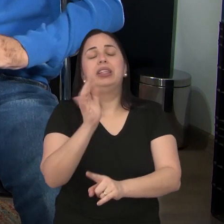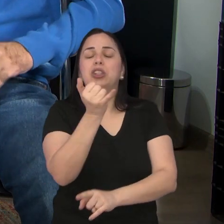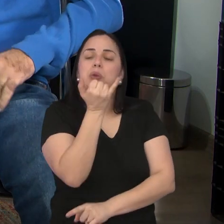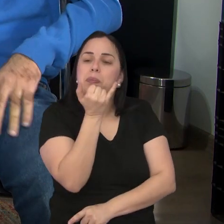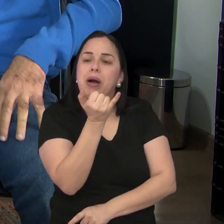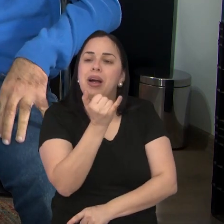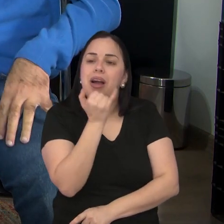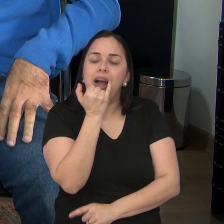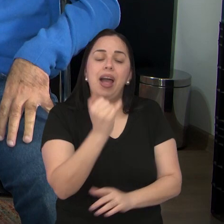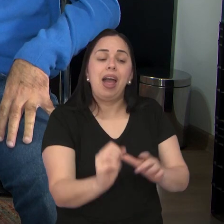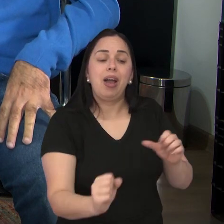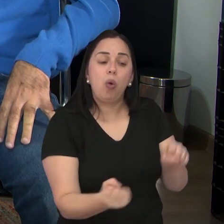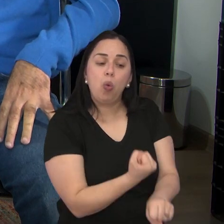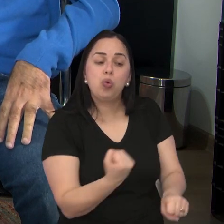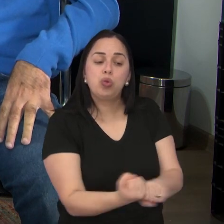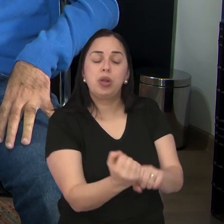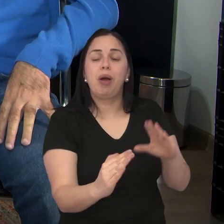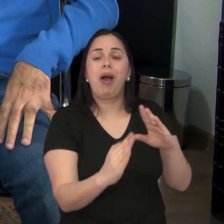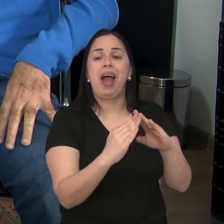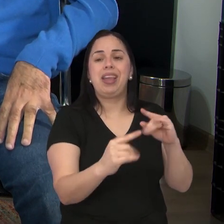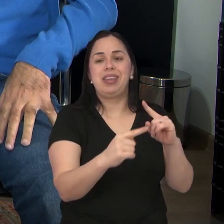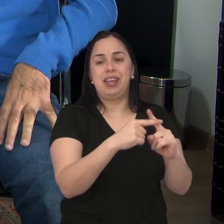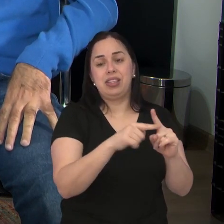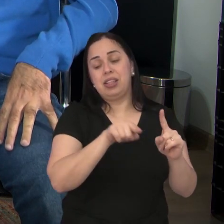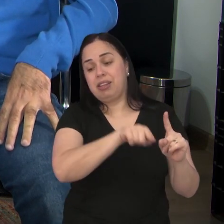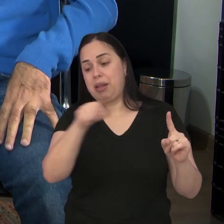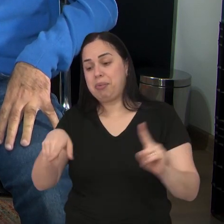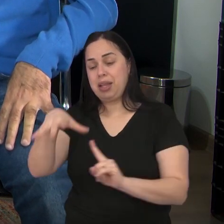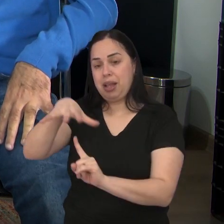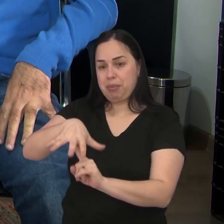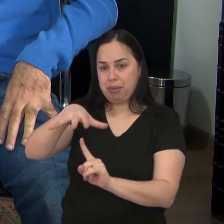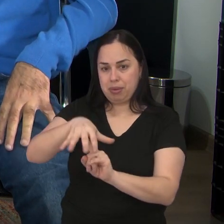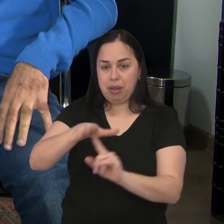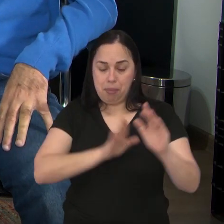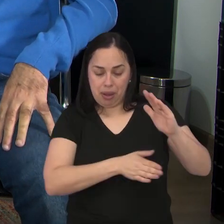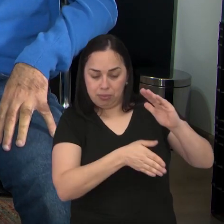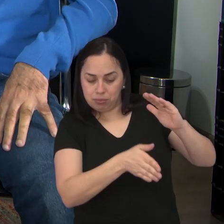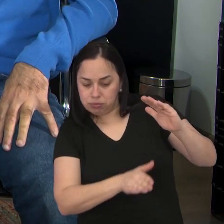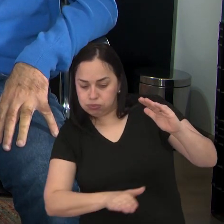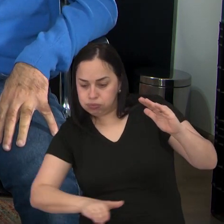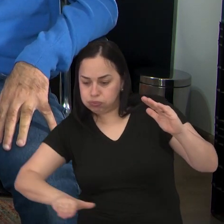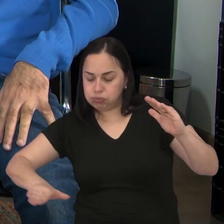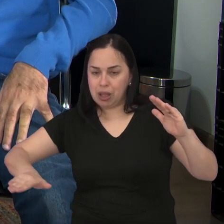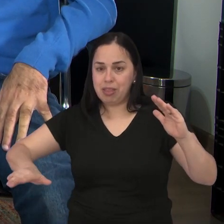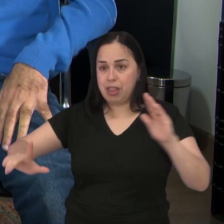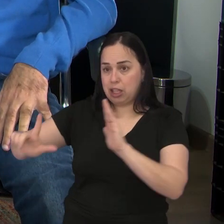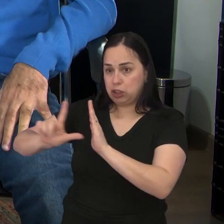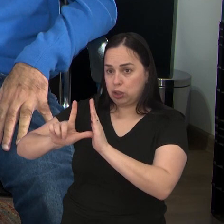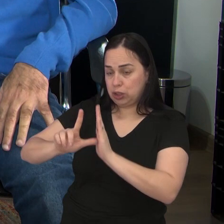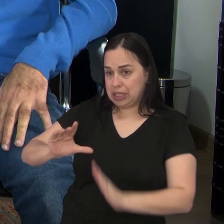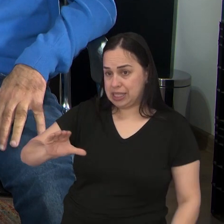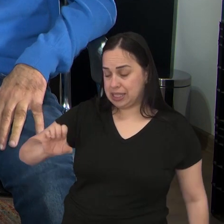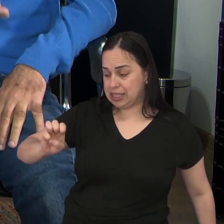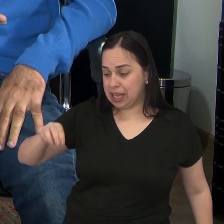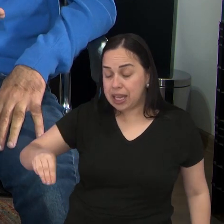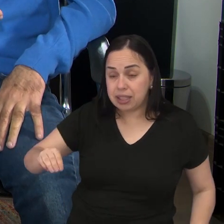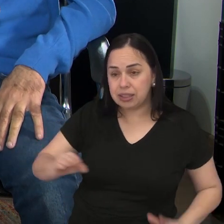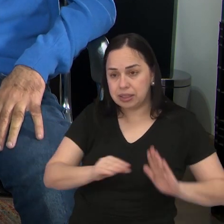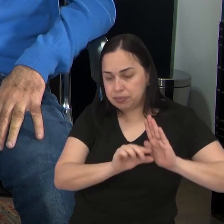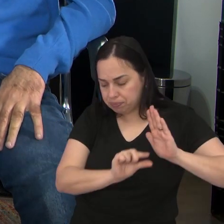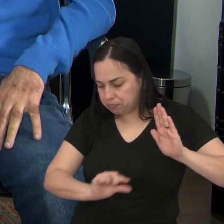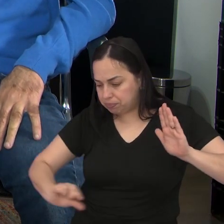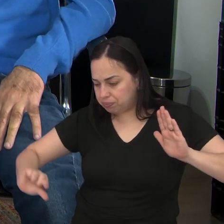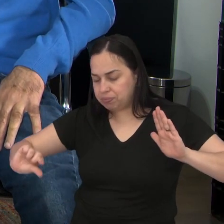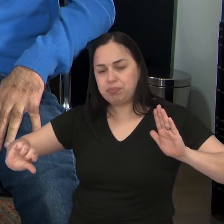da igreja, né? E até mesmo da praça. Inclusive, que passava por baixo da Loja 100, e ali na